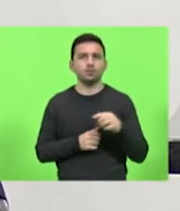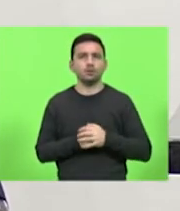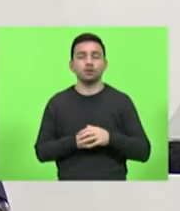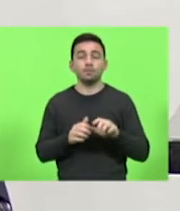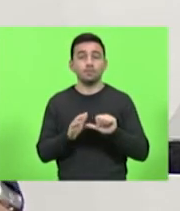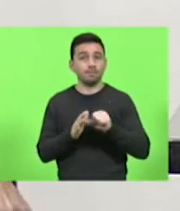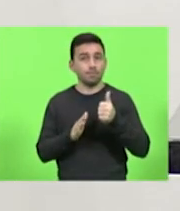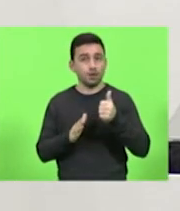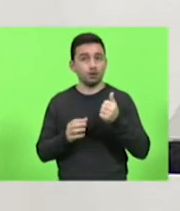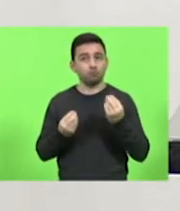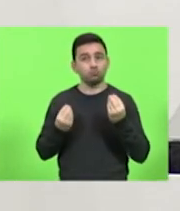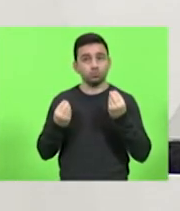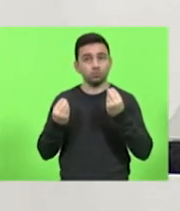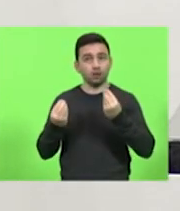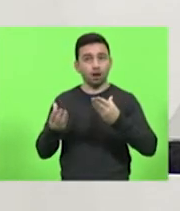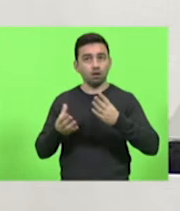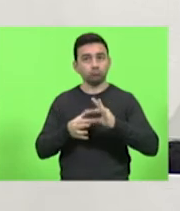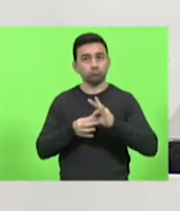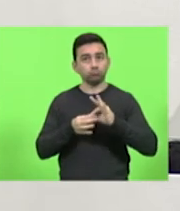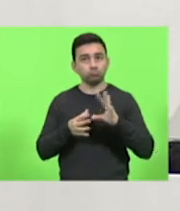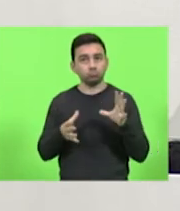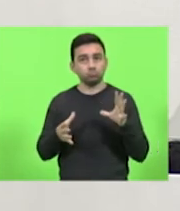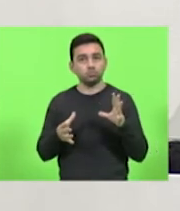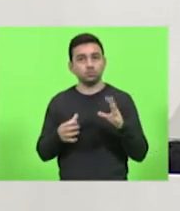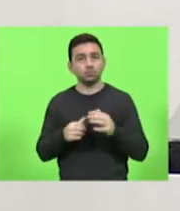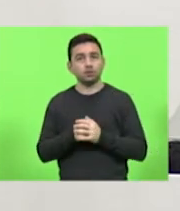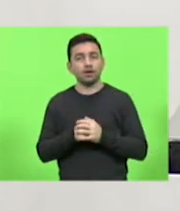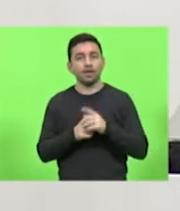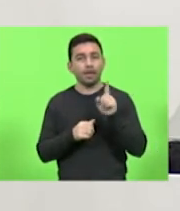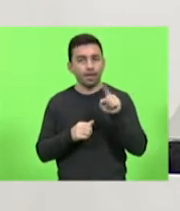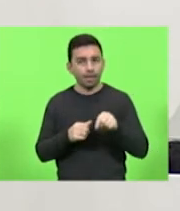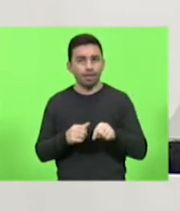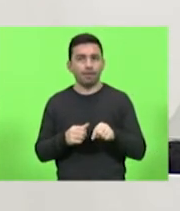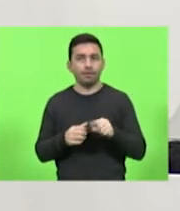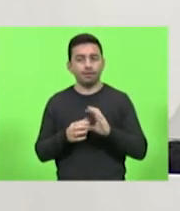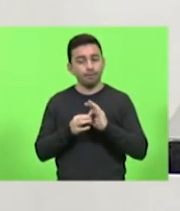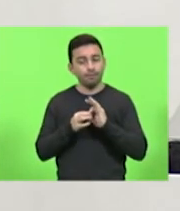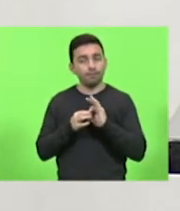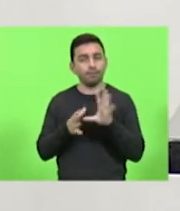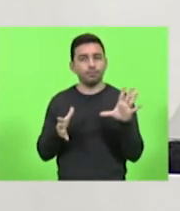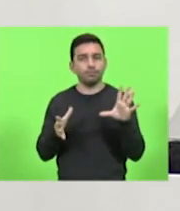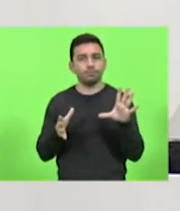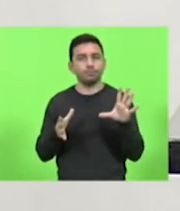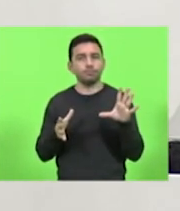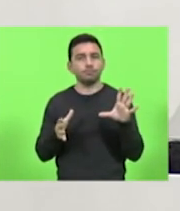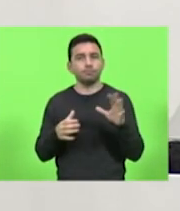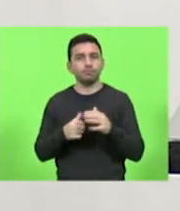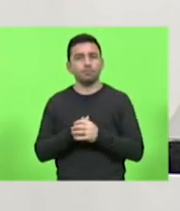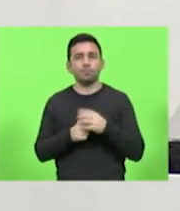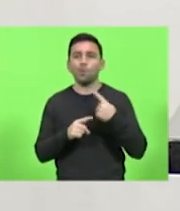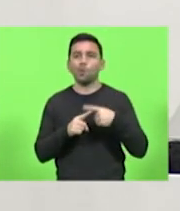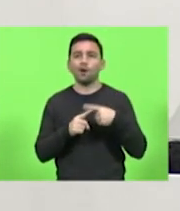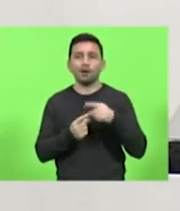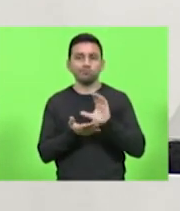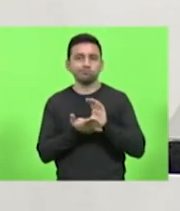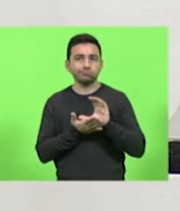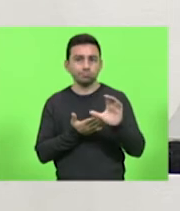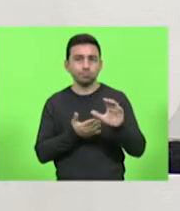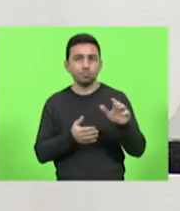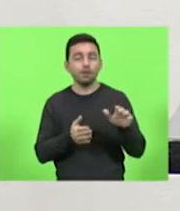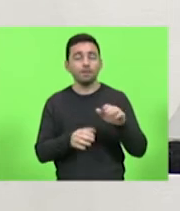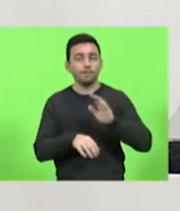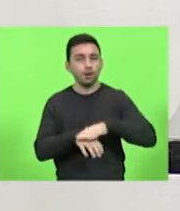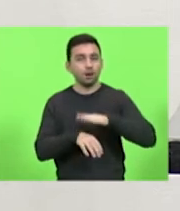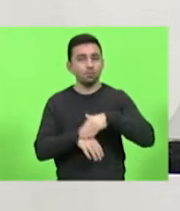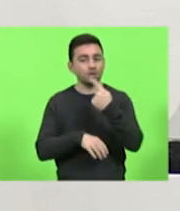a condição de autorização, que na verdade são investimentos de recursos próprios das